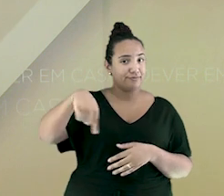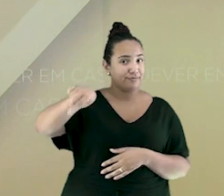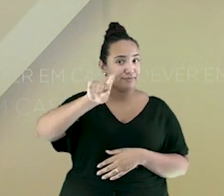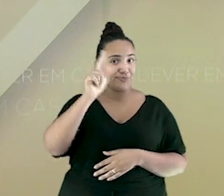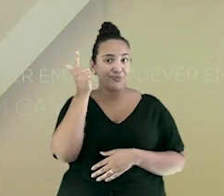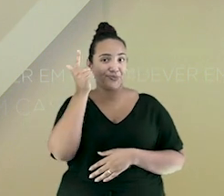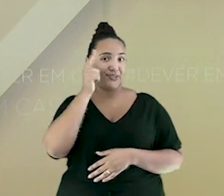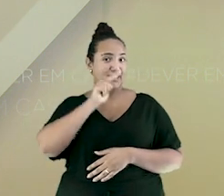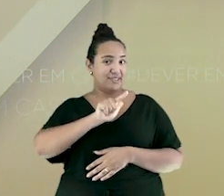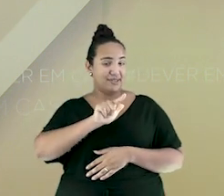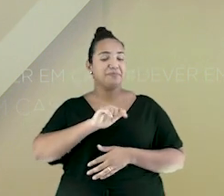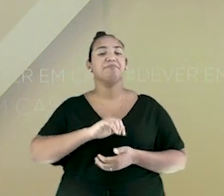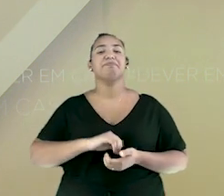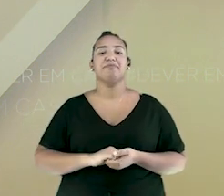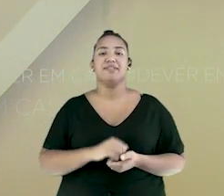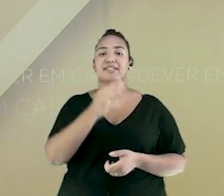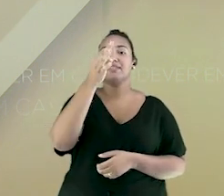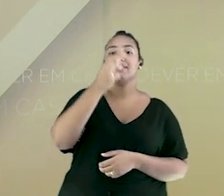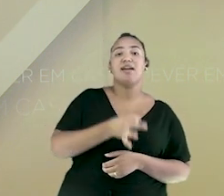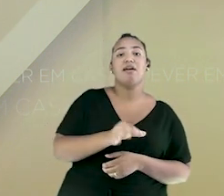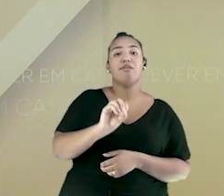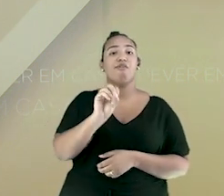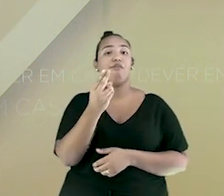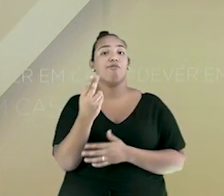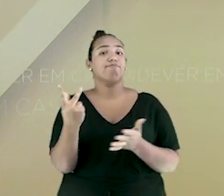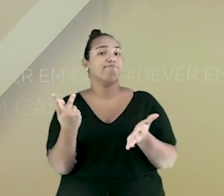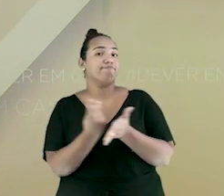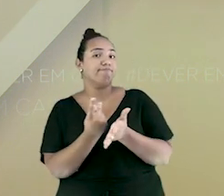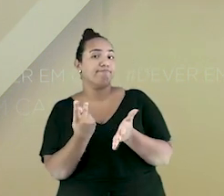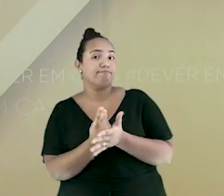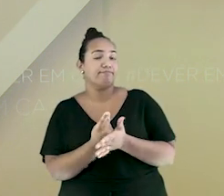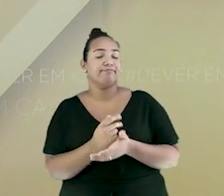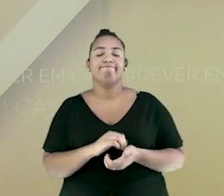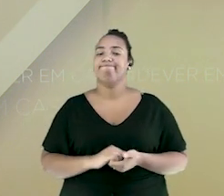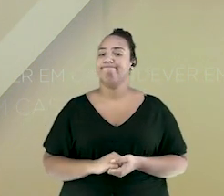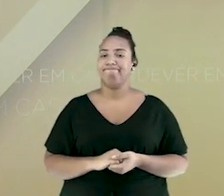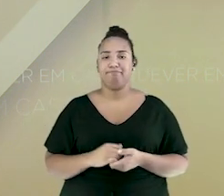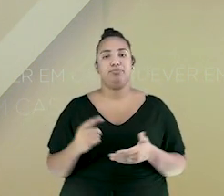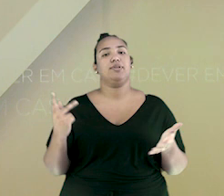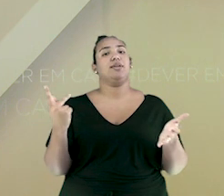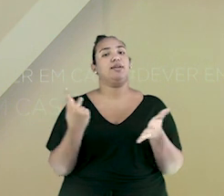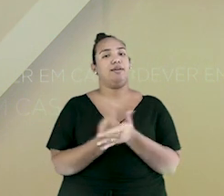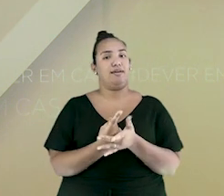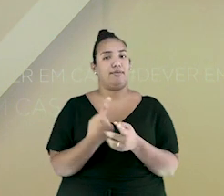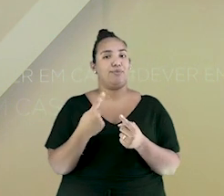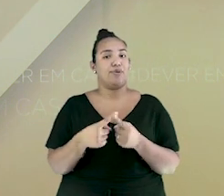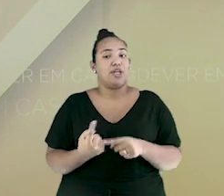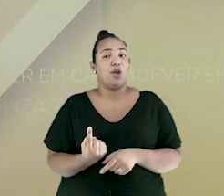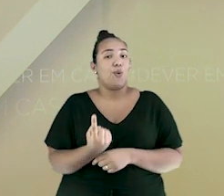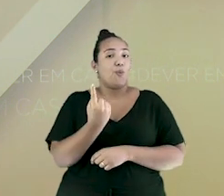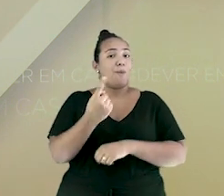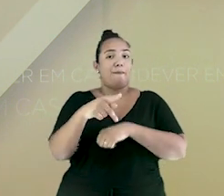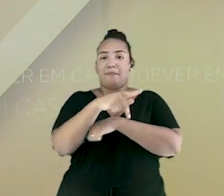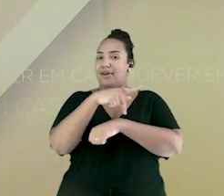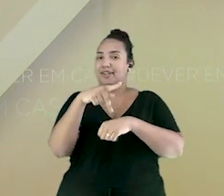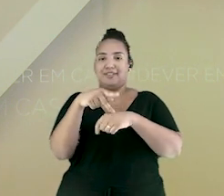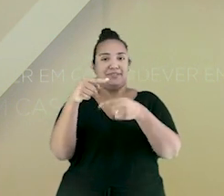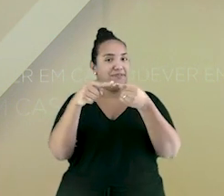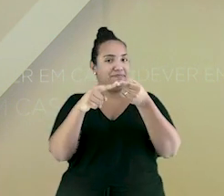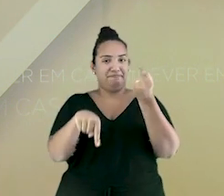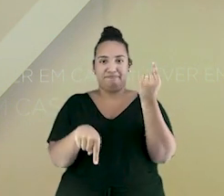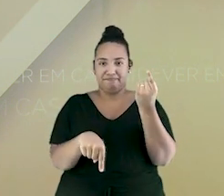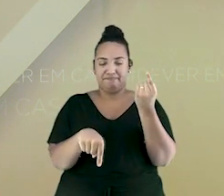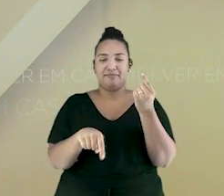Conseguiu? E aí, certo ou errado? Errado, por causa de um país, o